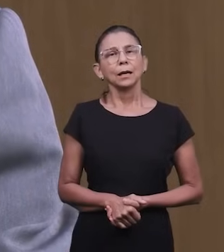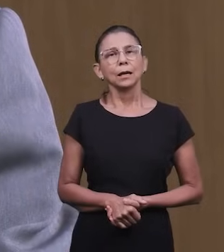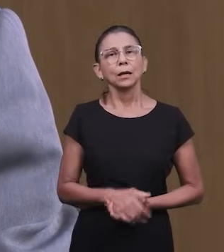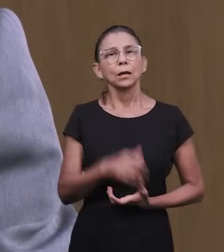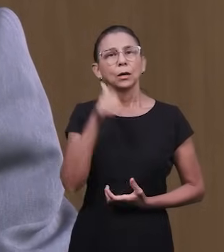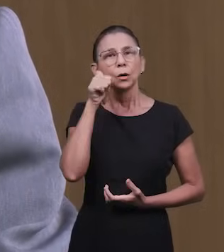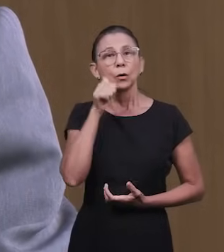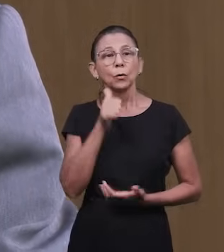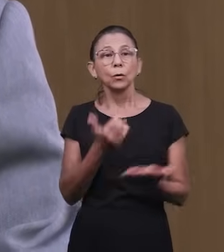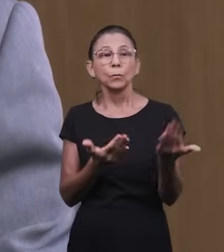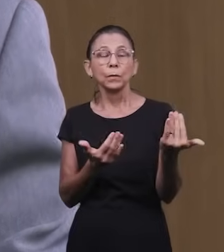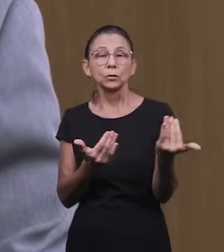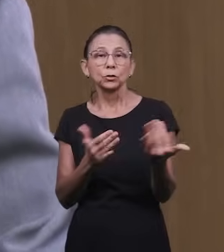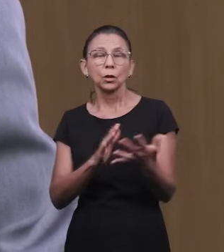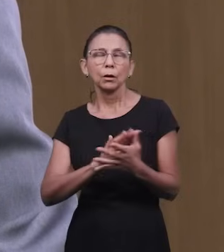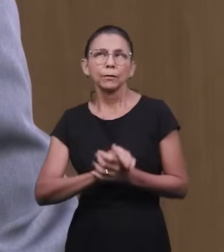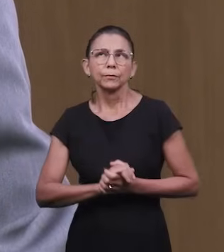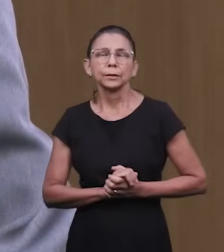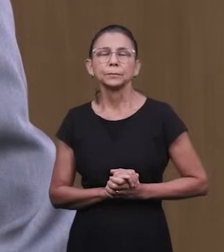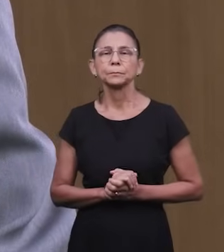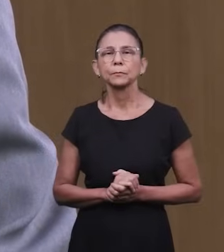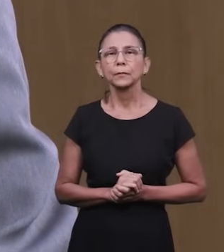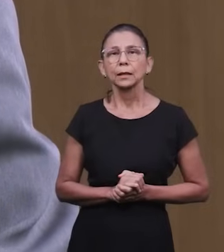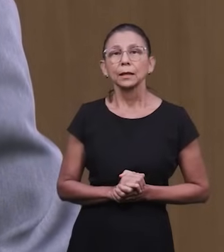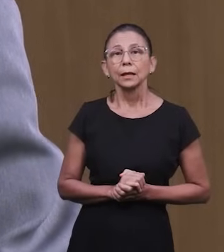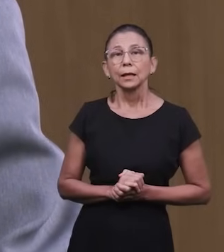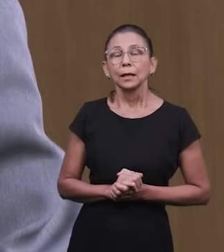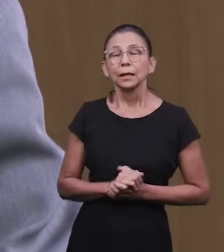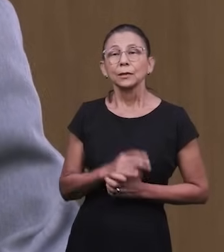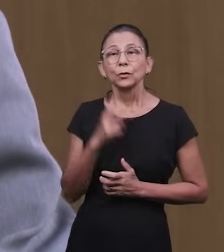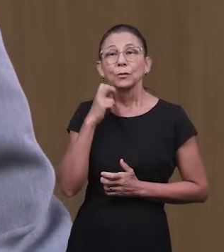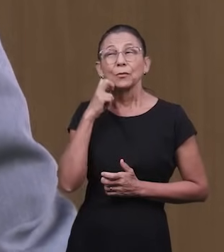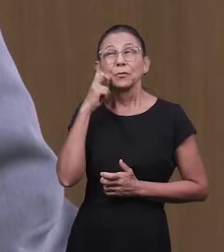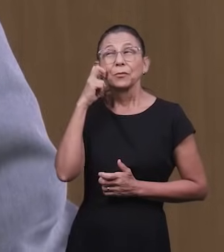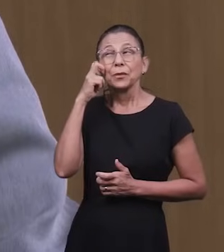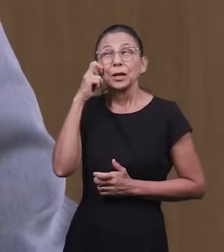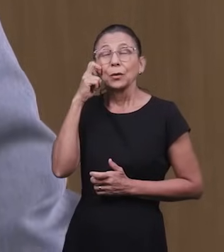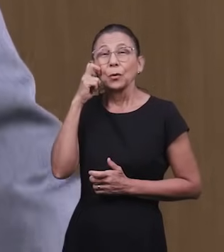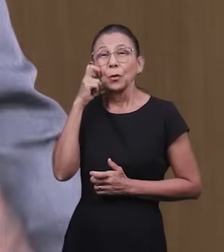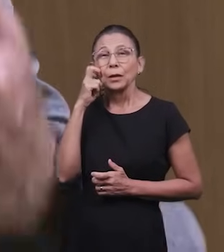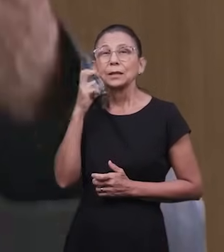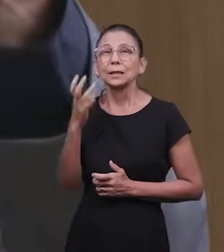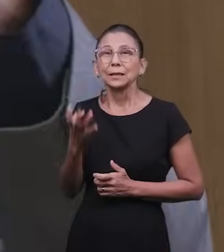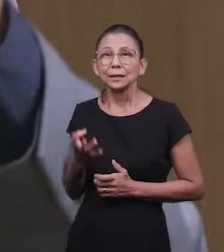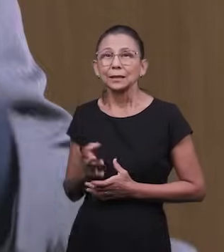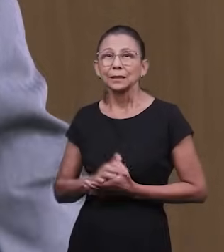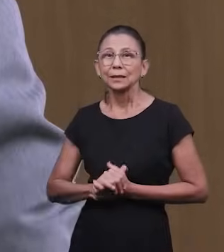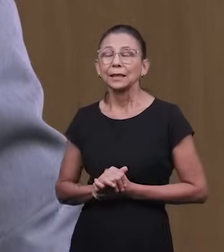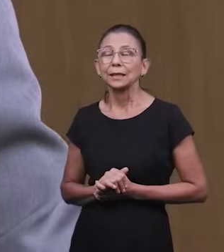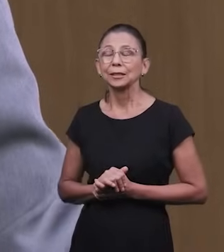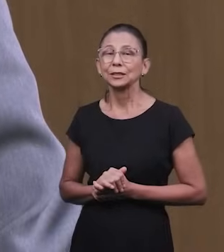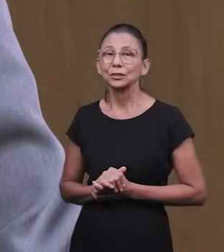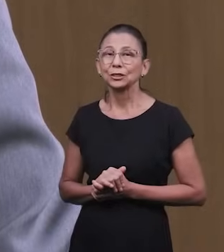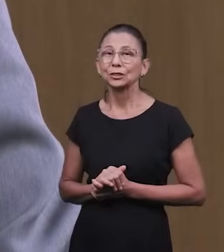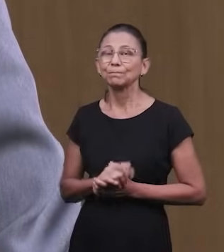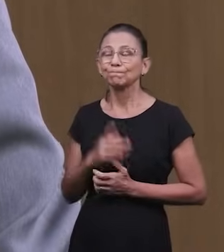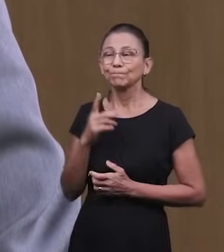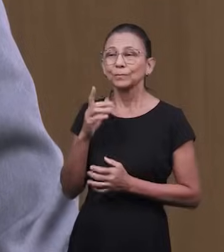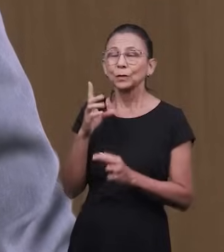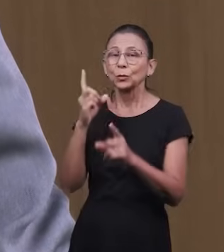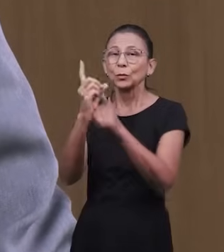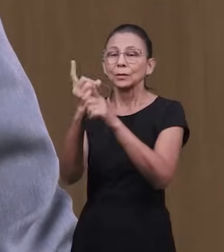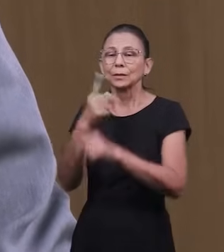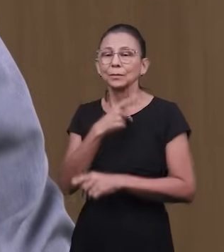sente envergonhada de olhar para um pastor e falar o que ela fez, dado o que ela já tinha recebido